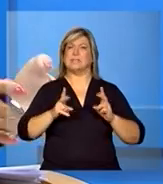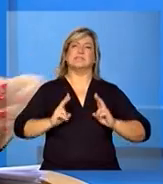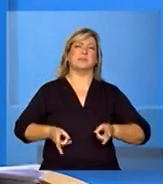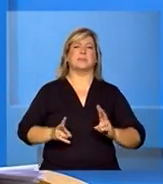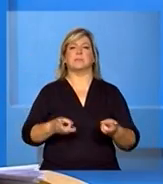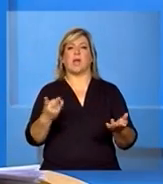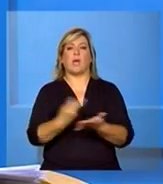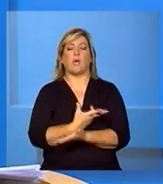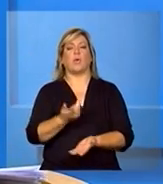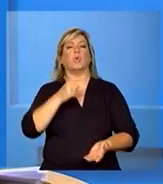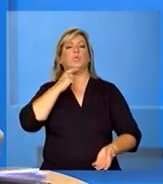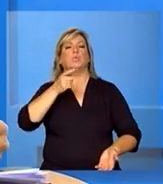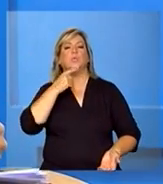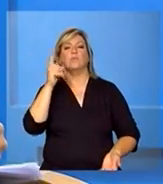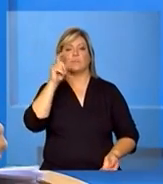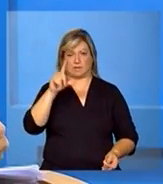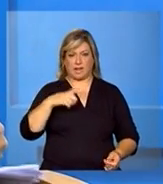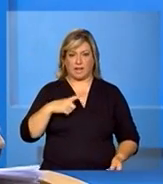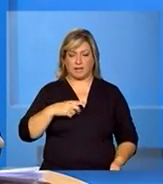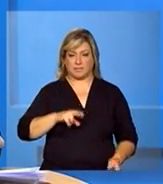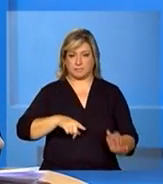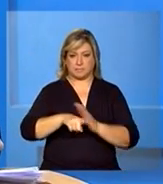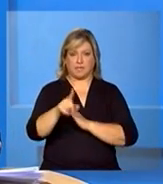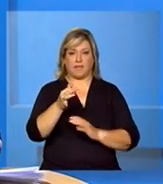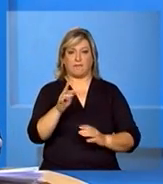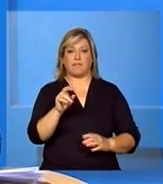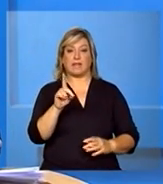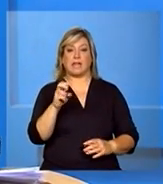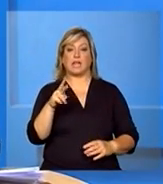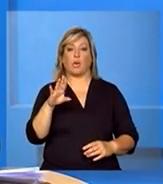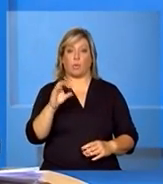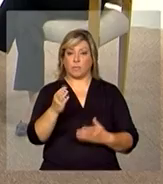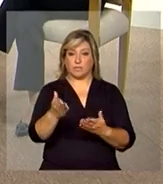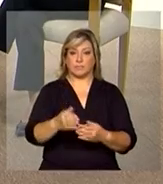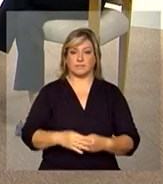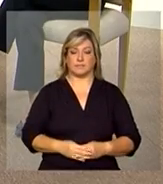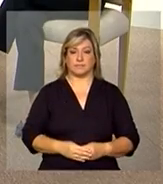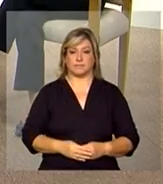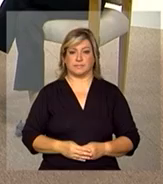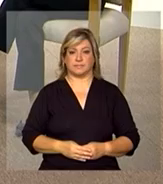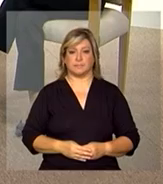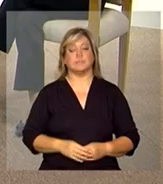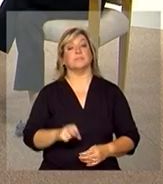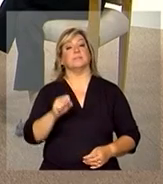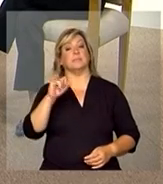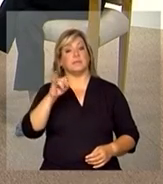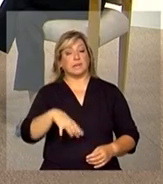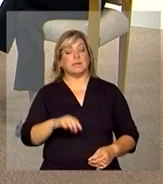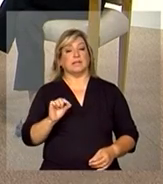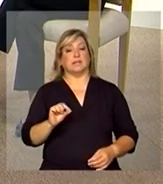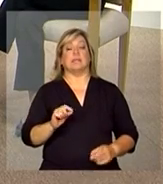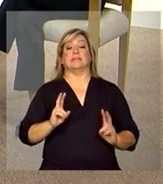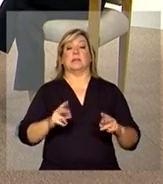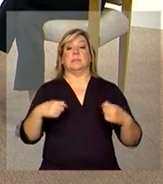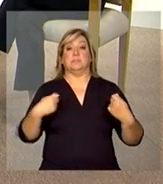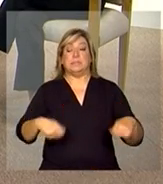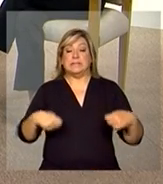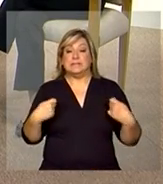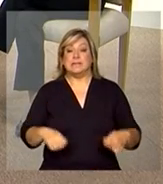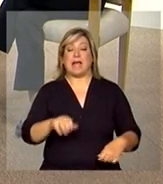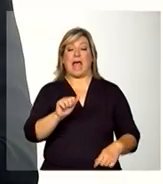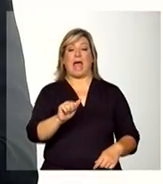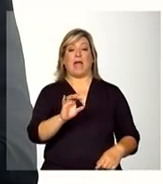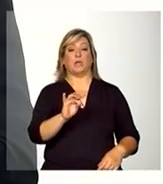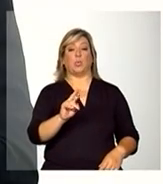dúvidas frequentes Frederico sim eh principalmente eh é necessário a atualização de dados cadastrais é um